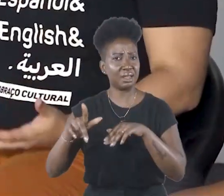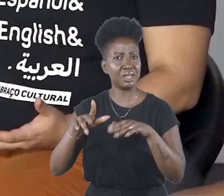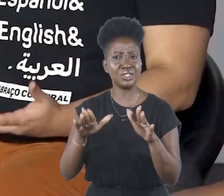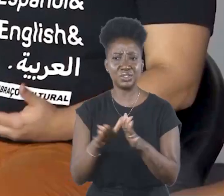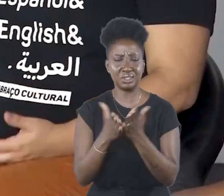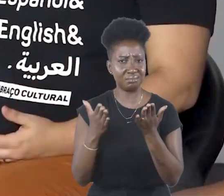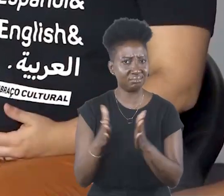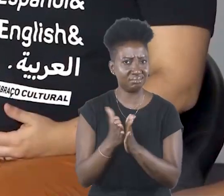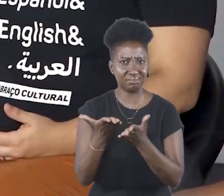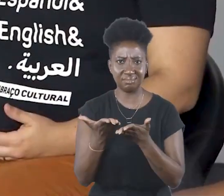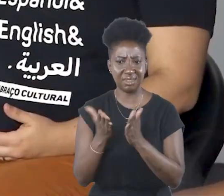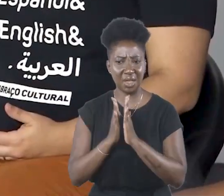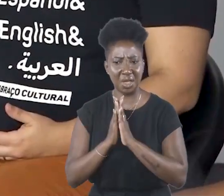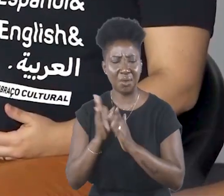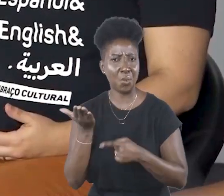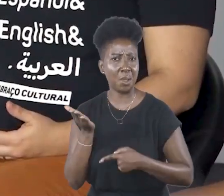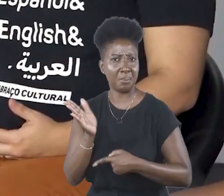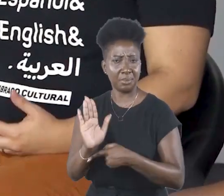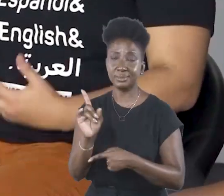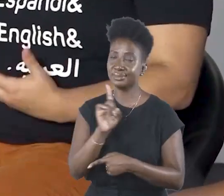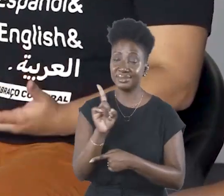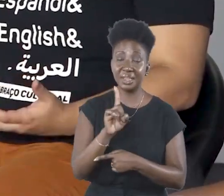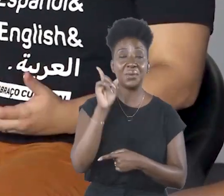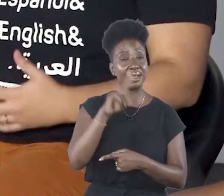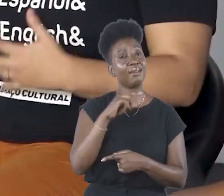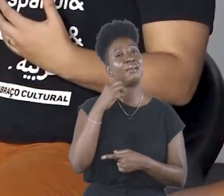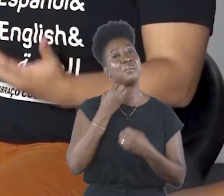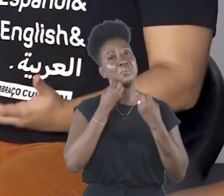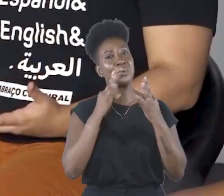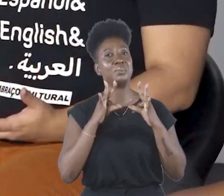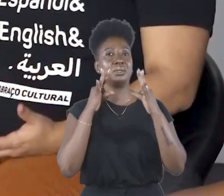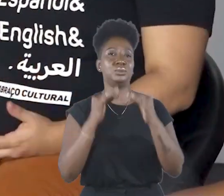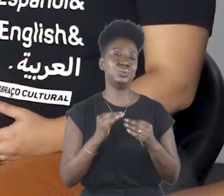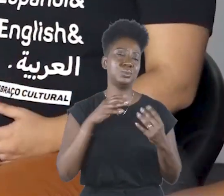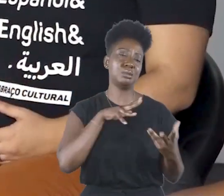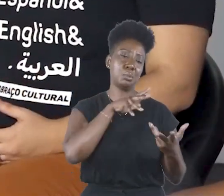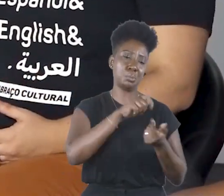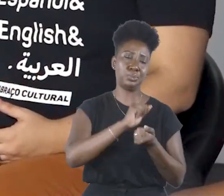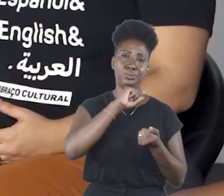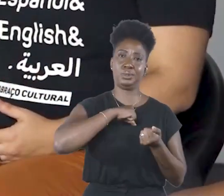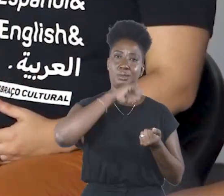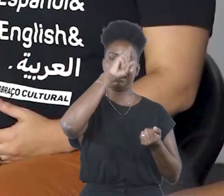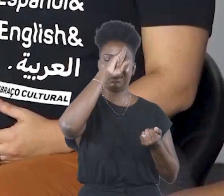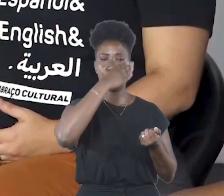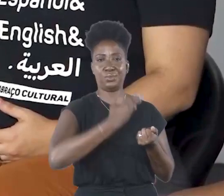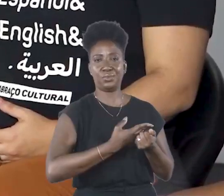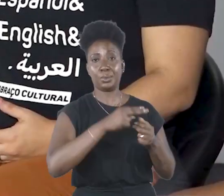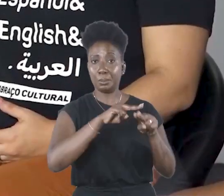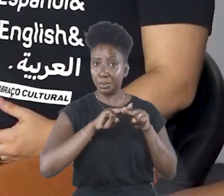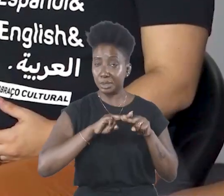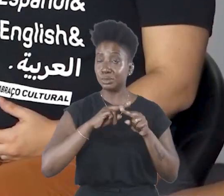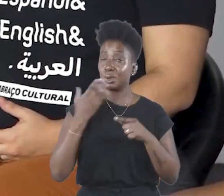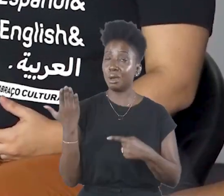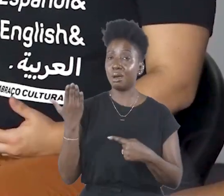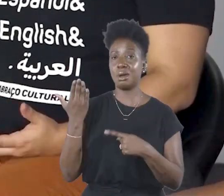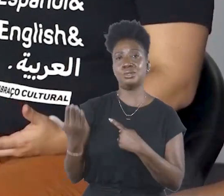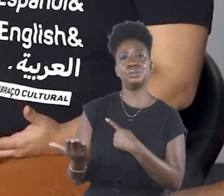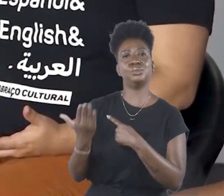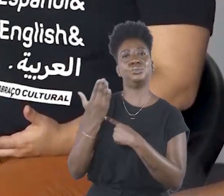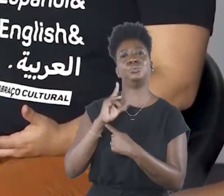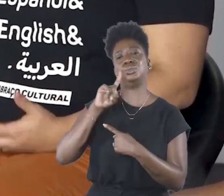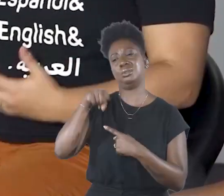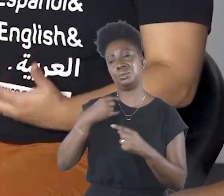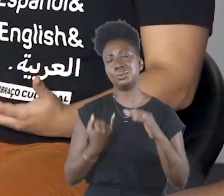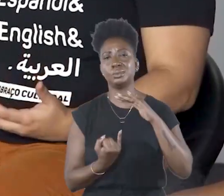e supera. Então, eu acho que acreditar nisso é também uma maneira de atingir o nosso propósito, sabe? Com diversidade a gente é